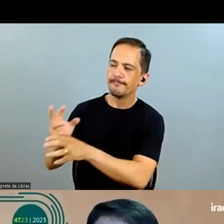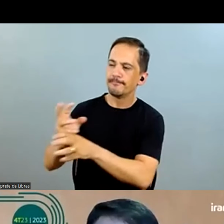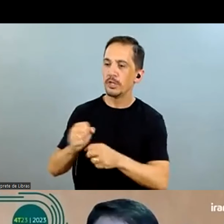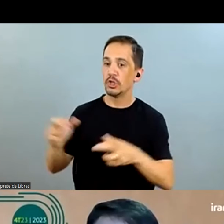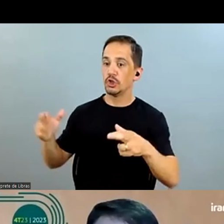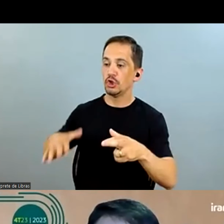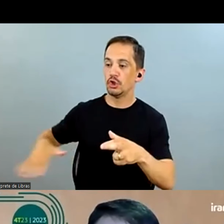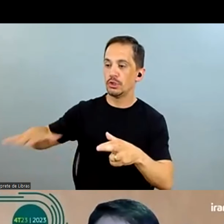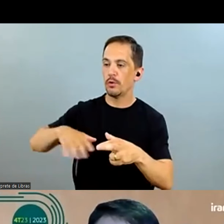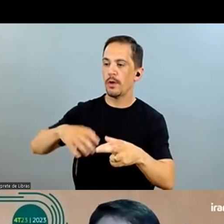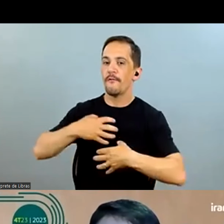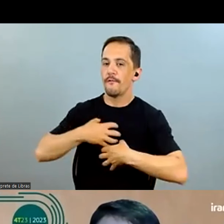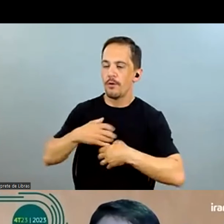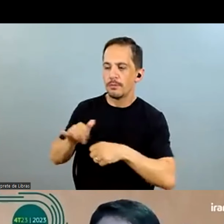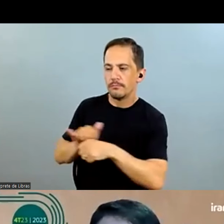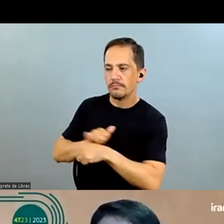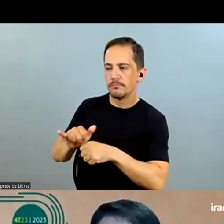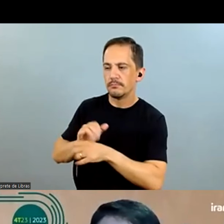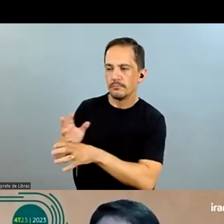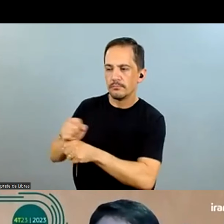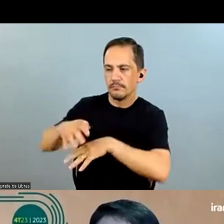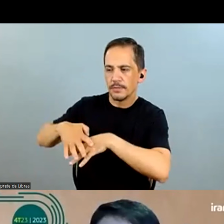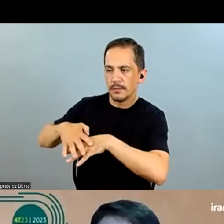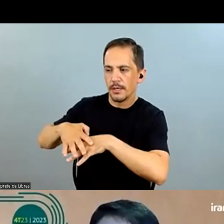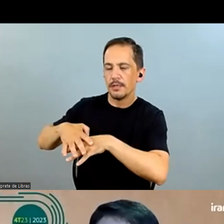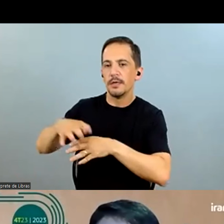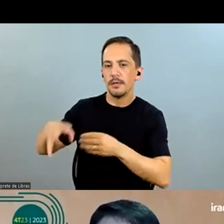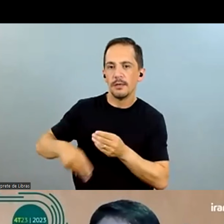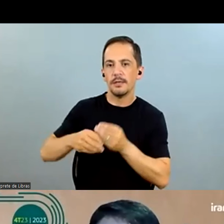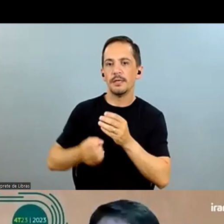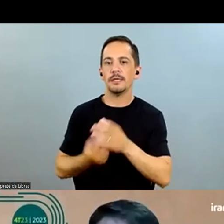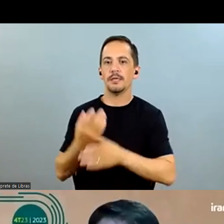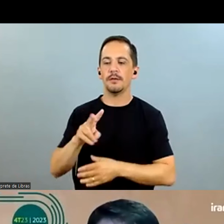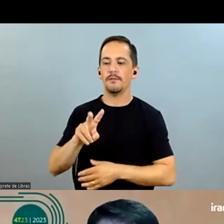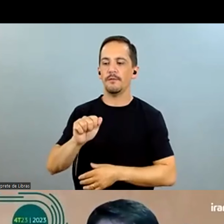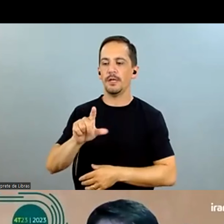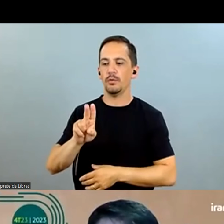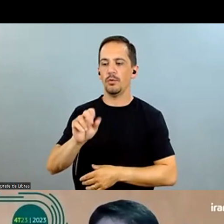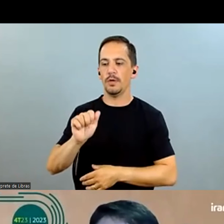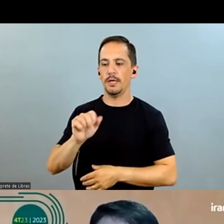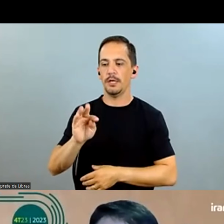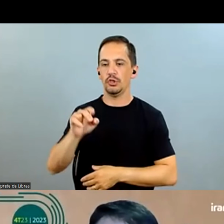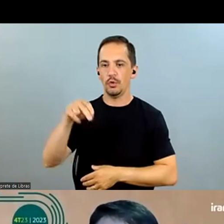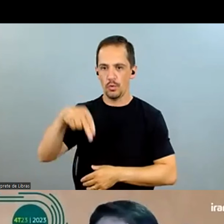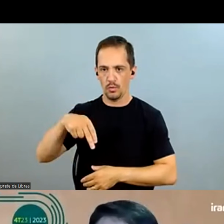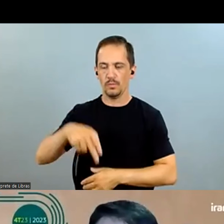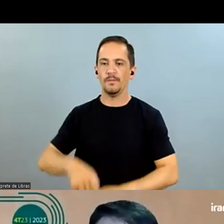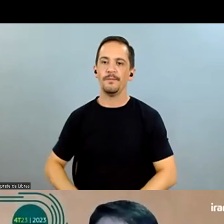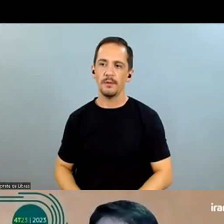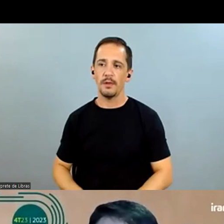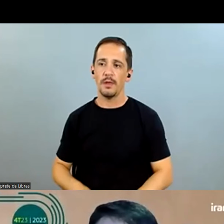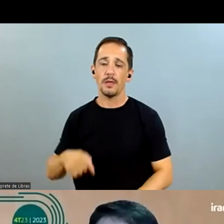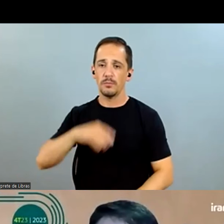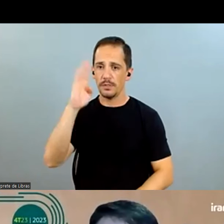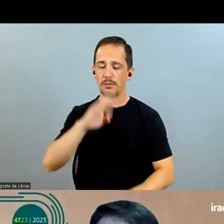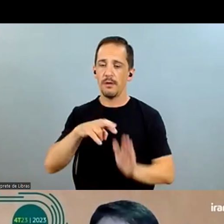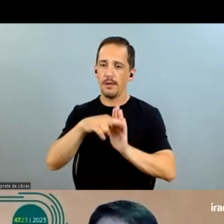cálculo do valuation do ativo biológico de acordo com as práticas contáveis eh aplicáveis aqui no Brasil e no mundo todo de acordo